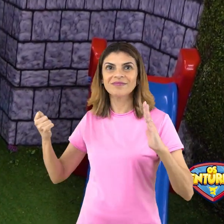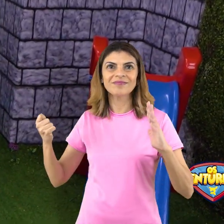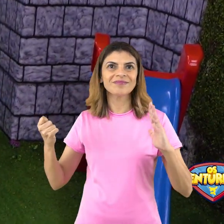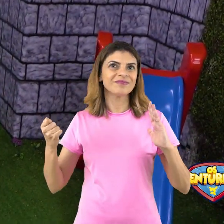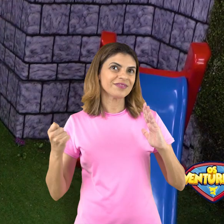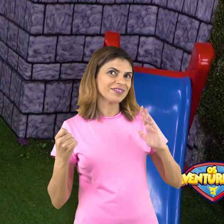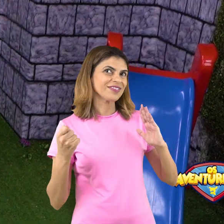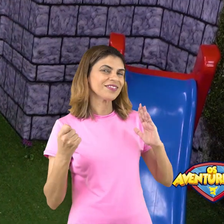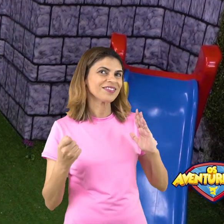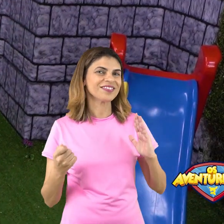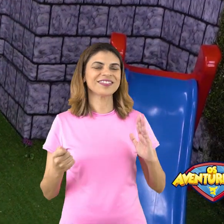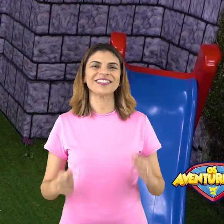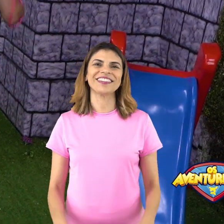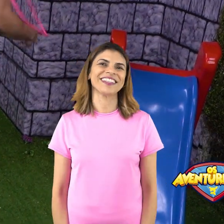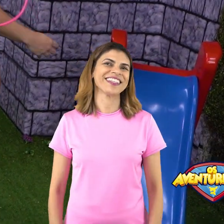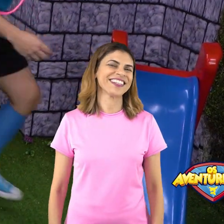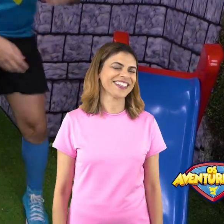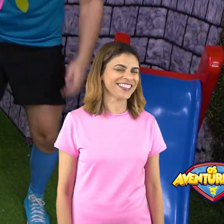cheguei.